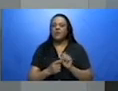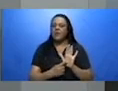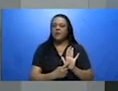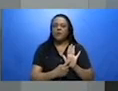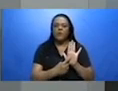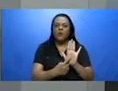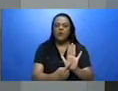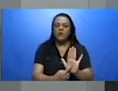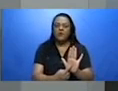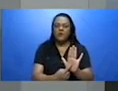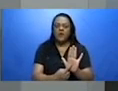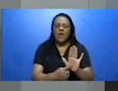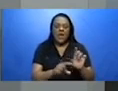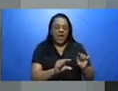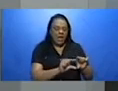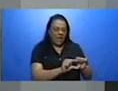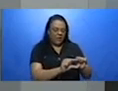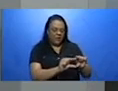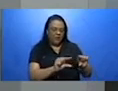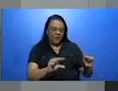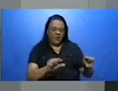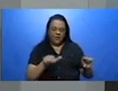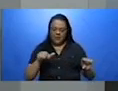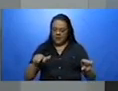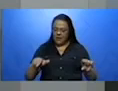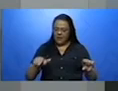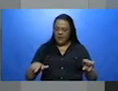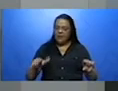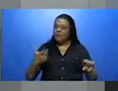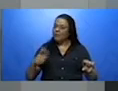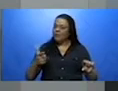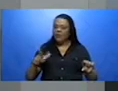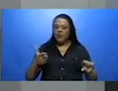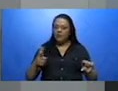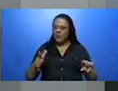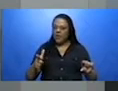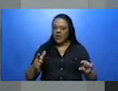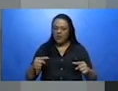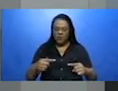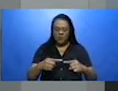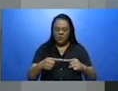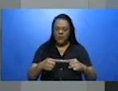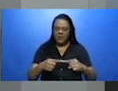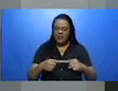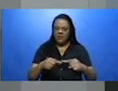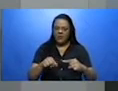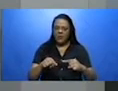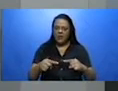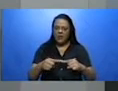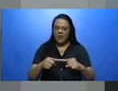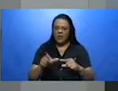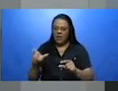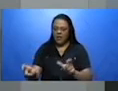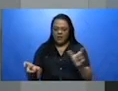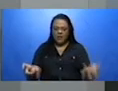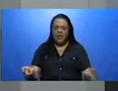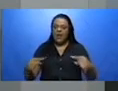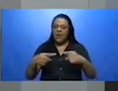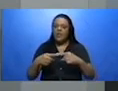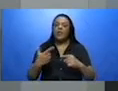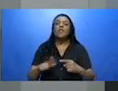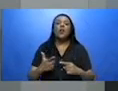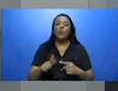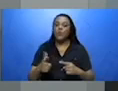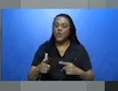a dependência a essa oração principal. Então, faltou um itemzinho aí, um conectivo. A